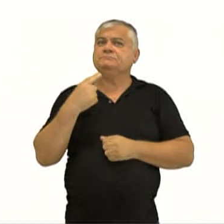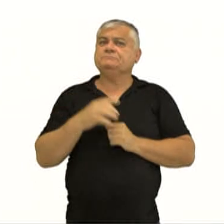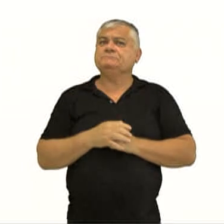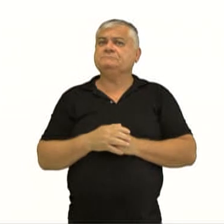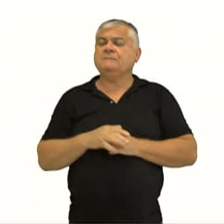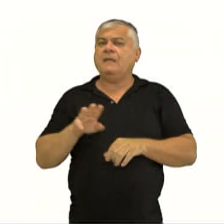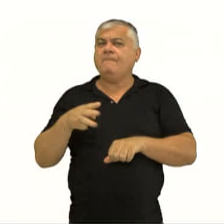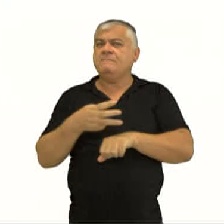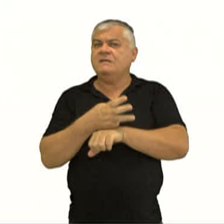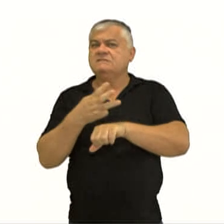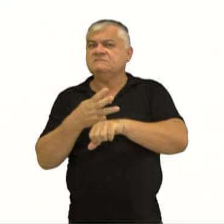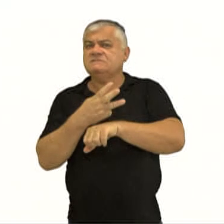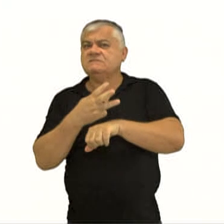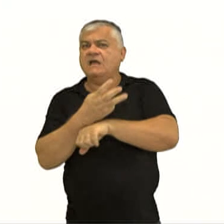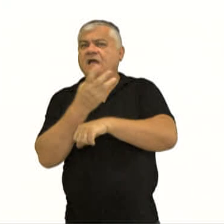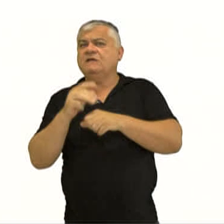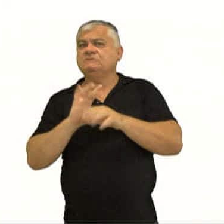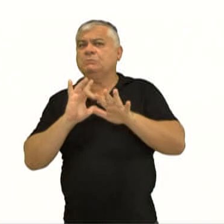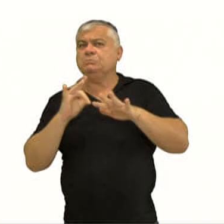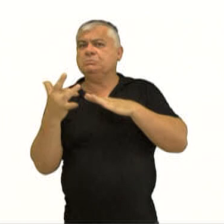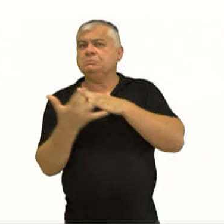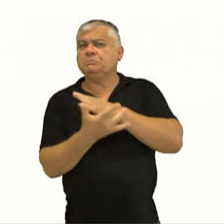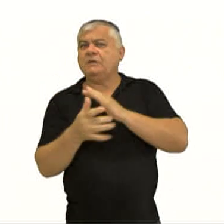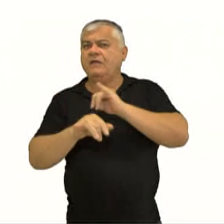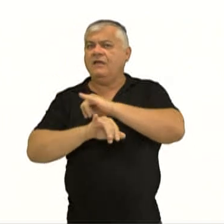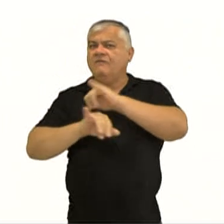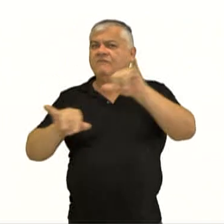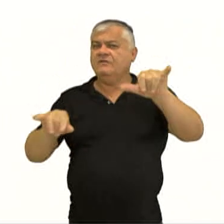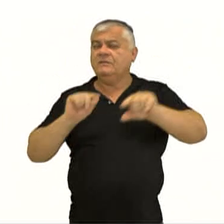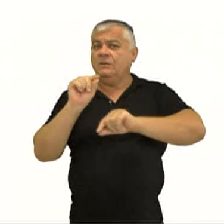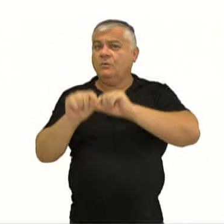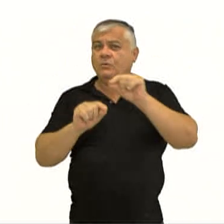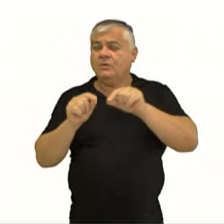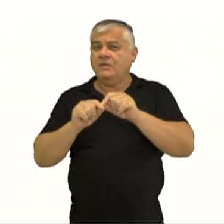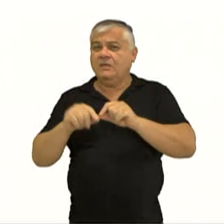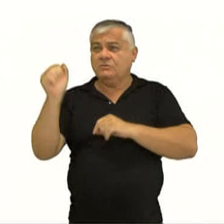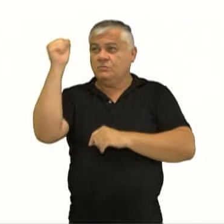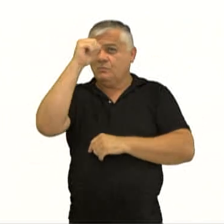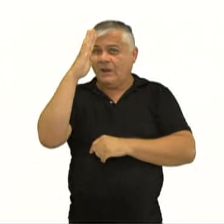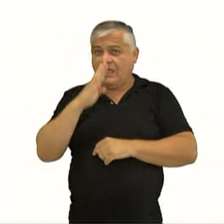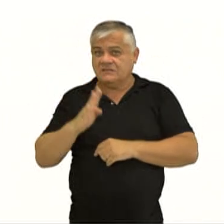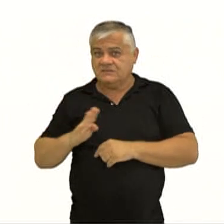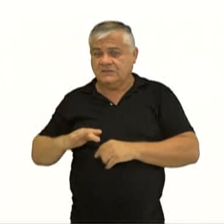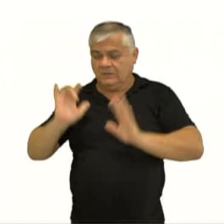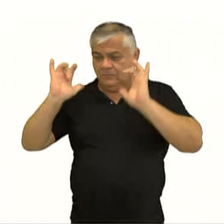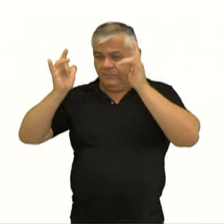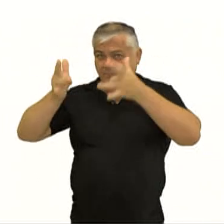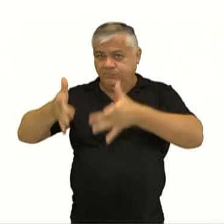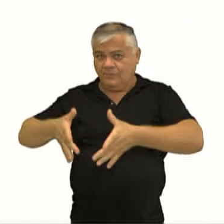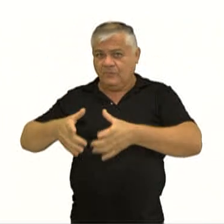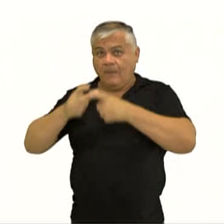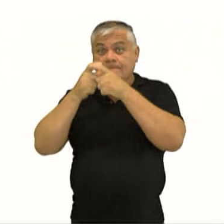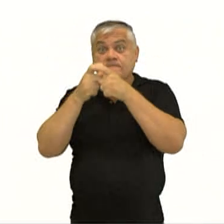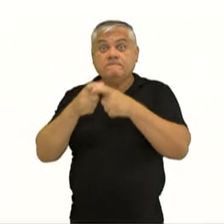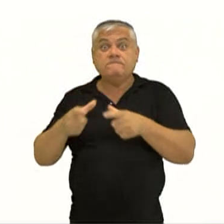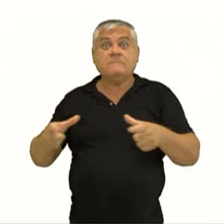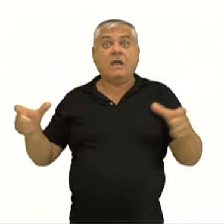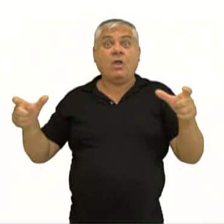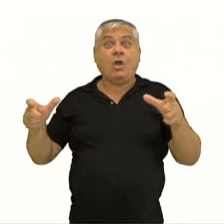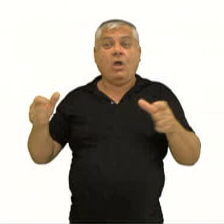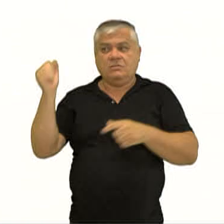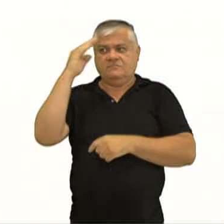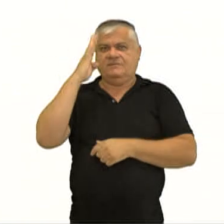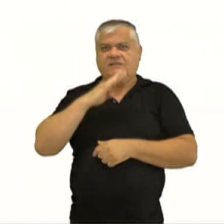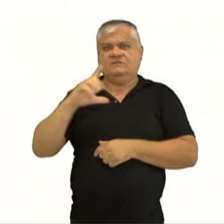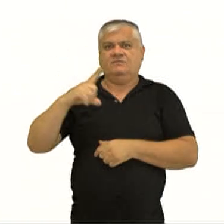Mensagens vinculadas nas redes sociais alertavam que as reservas brasileiras do minério, as maiores do planeta,